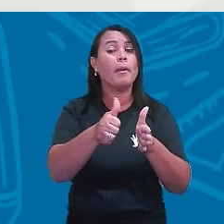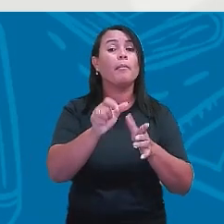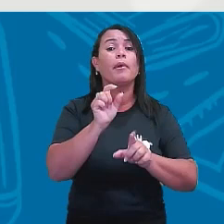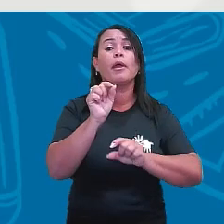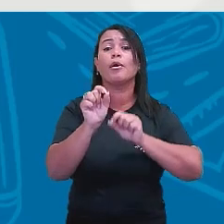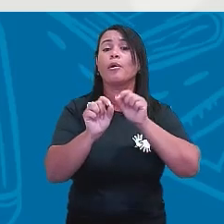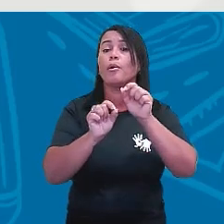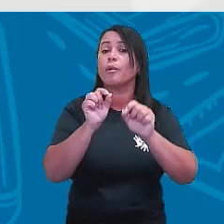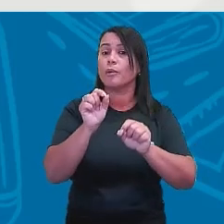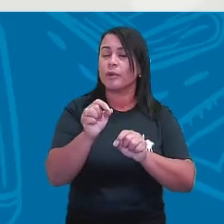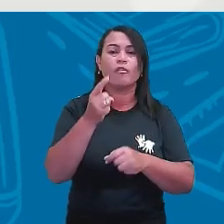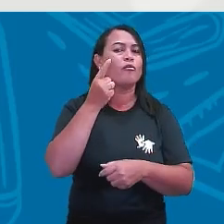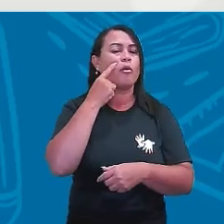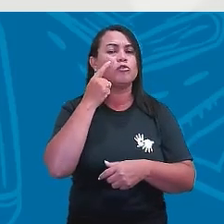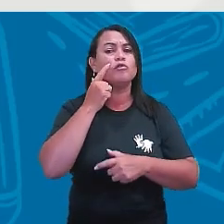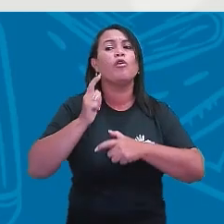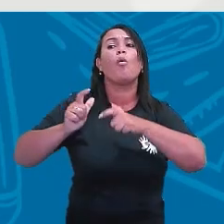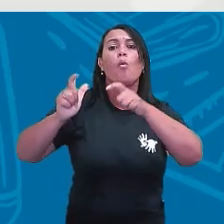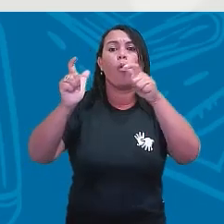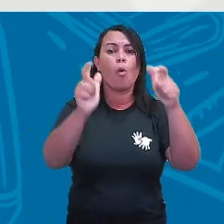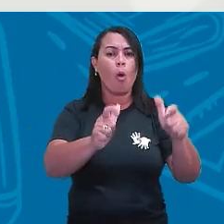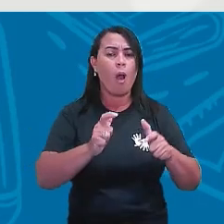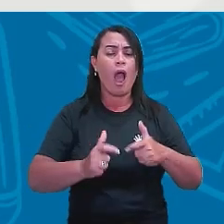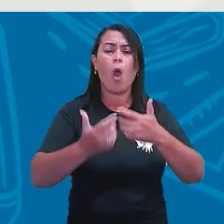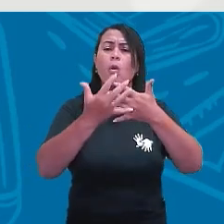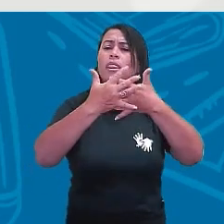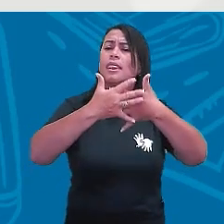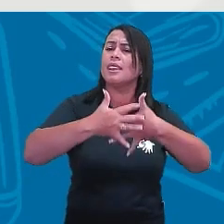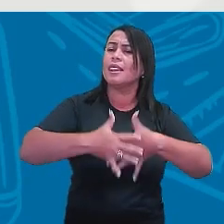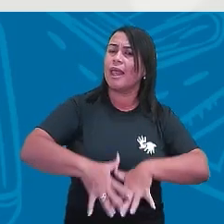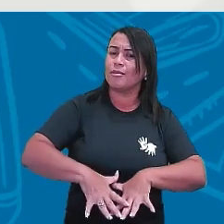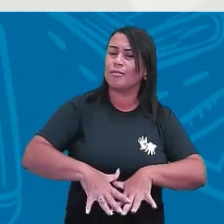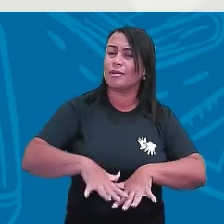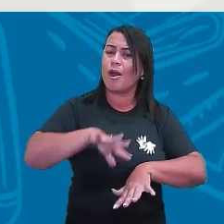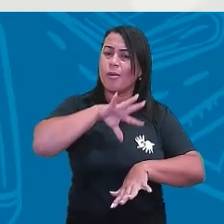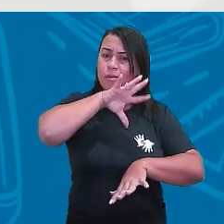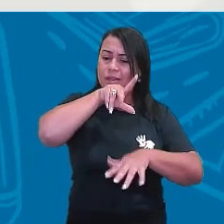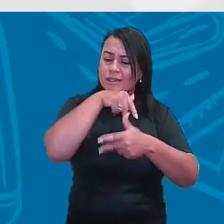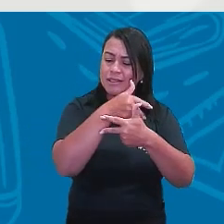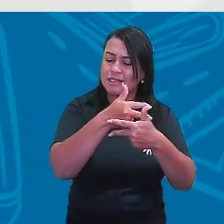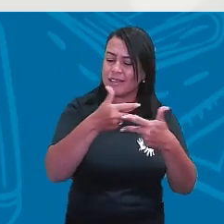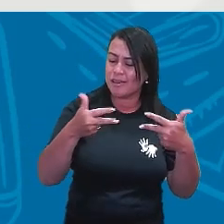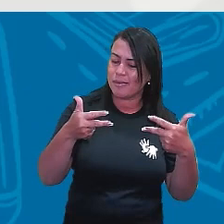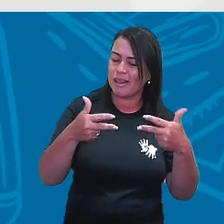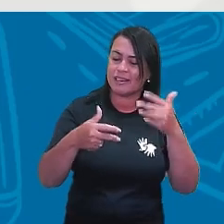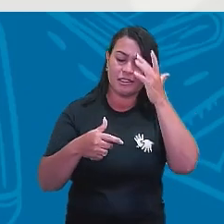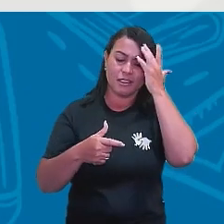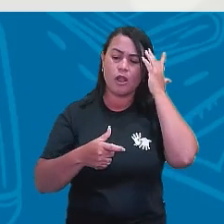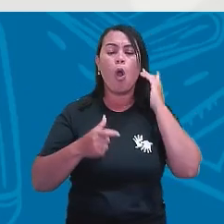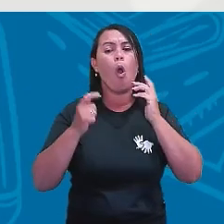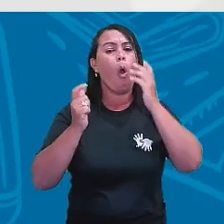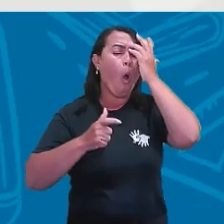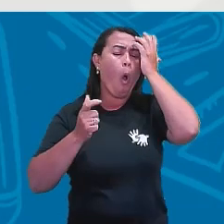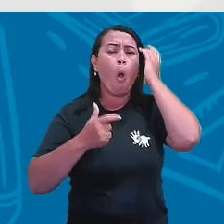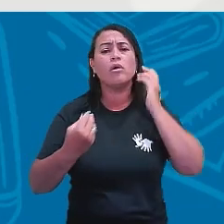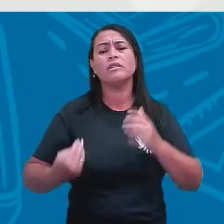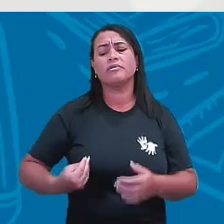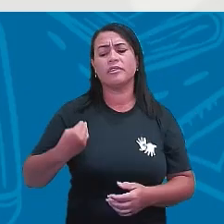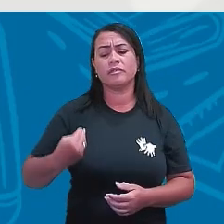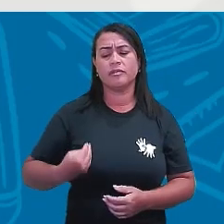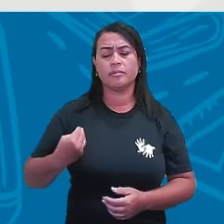ver o ambiente natural desses animais. Onde será que eles